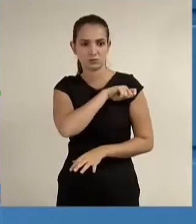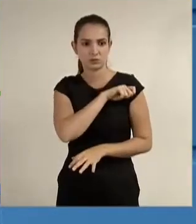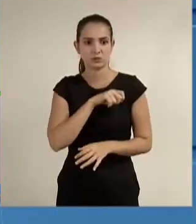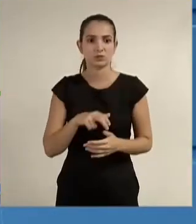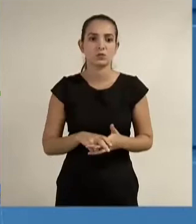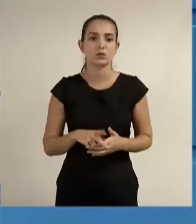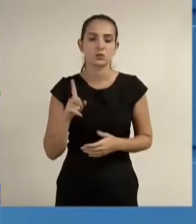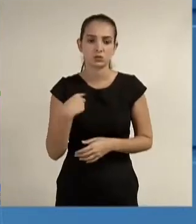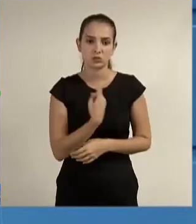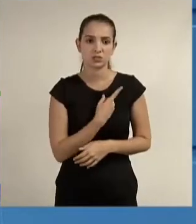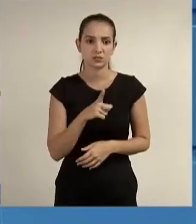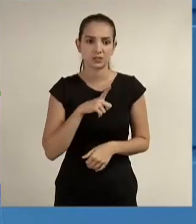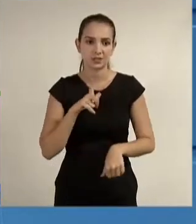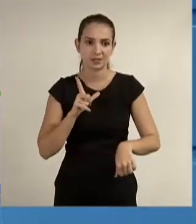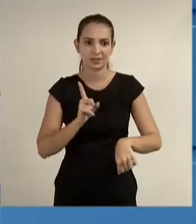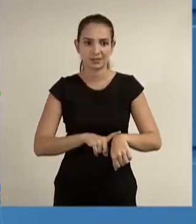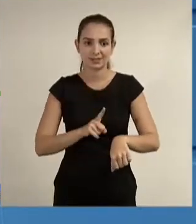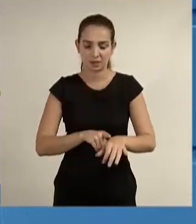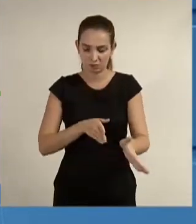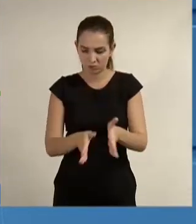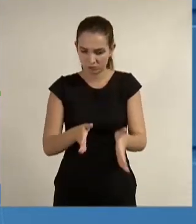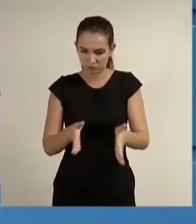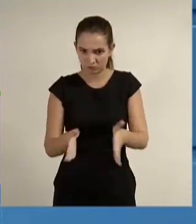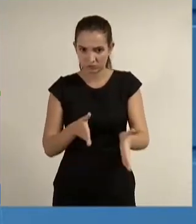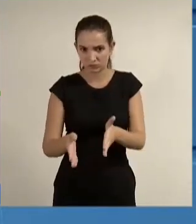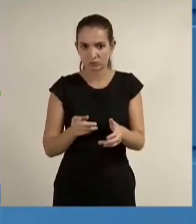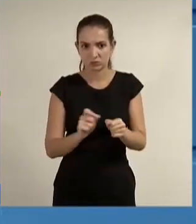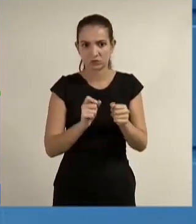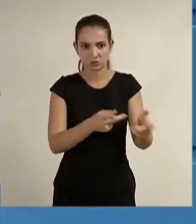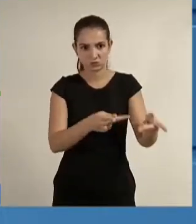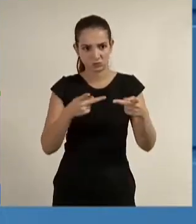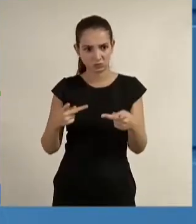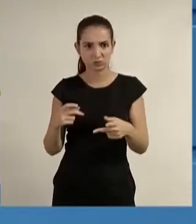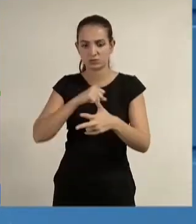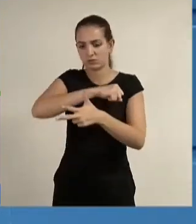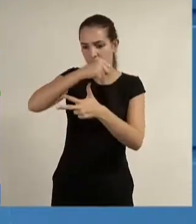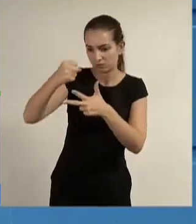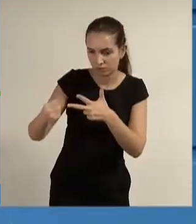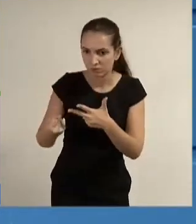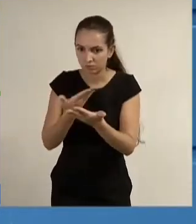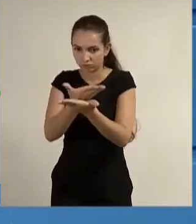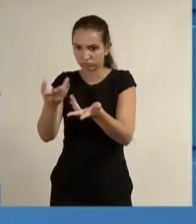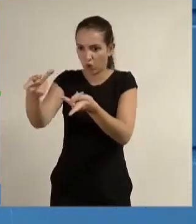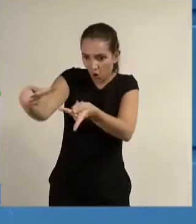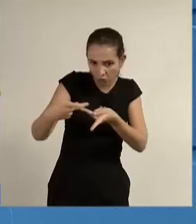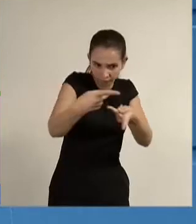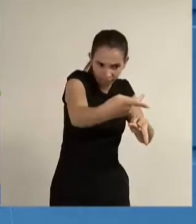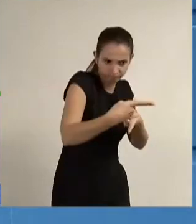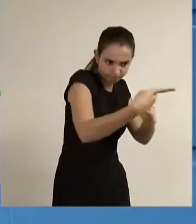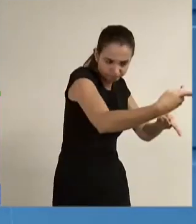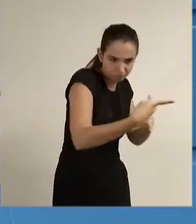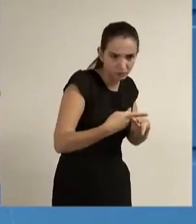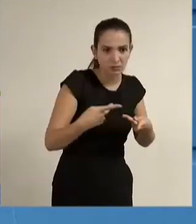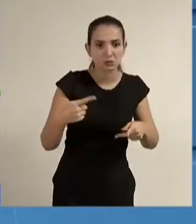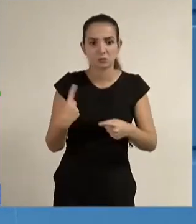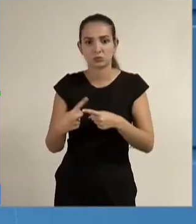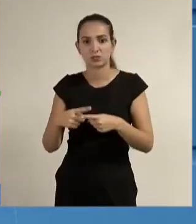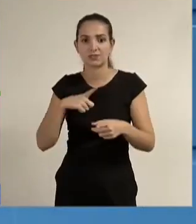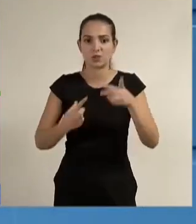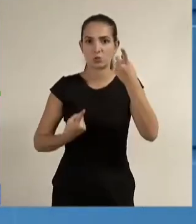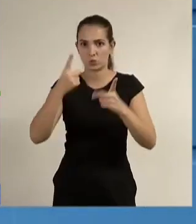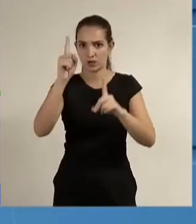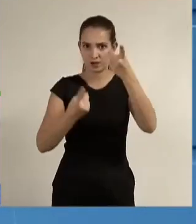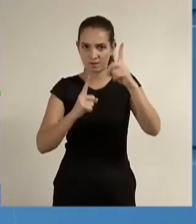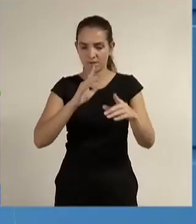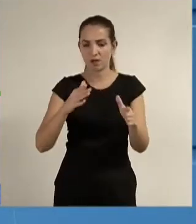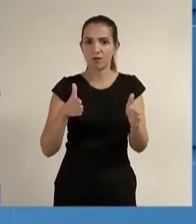gente tenha tempo hábil de fazer o convite aos poderes para apresentação, e como nós temos o Carnaval, que fosse